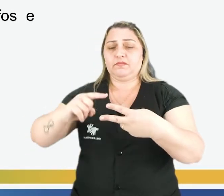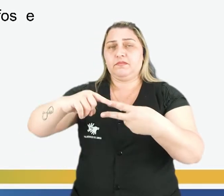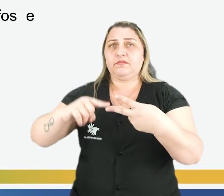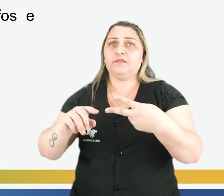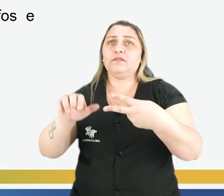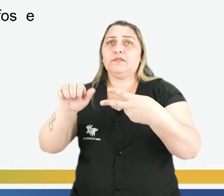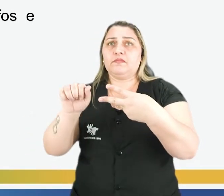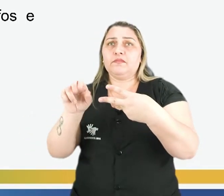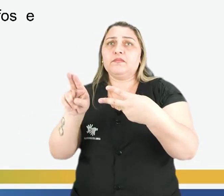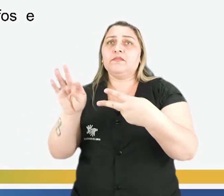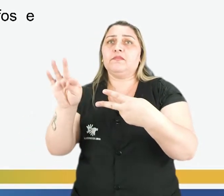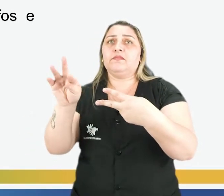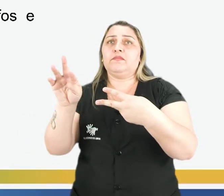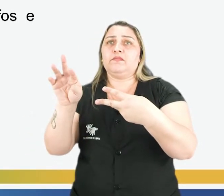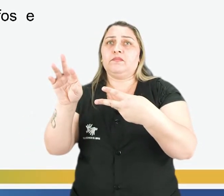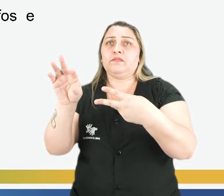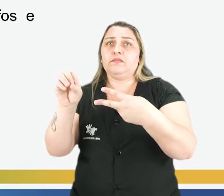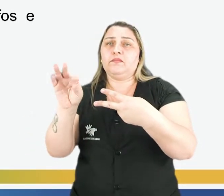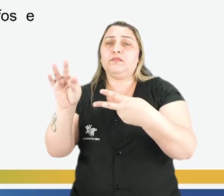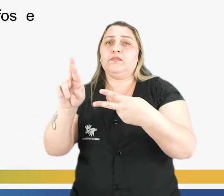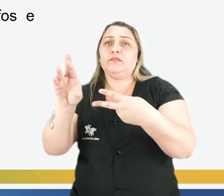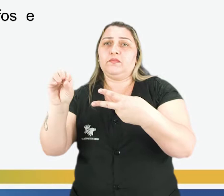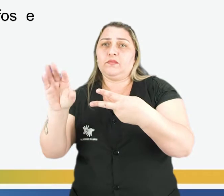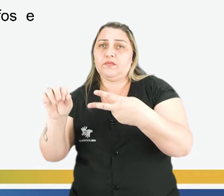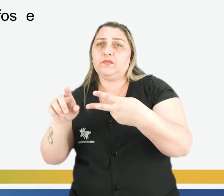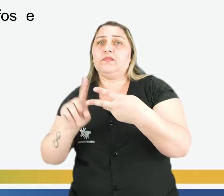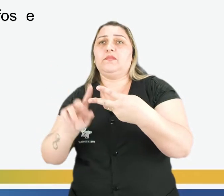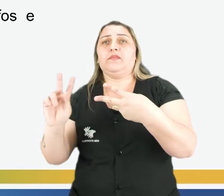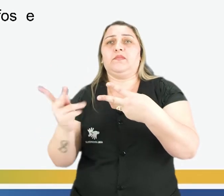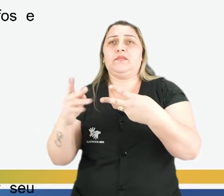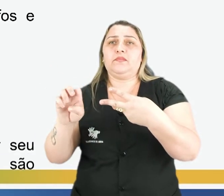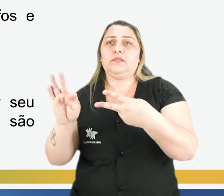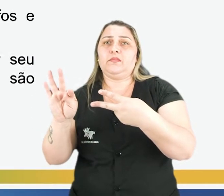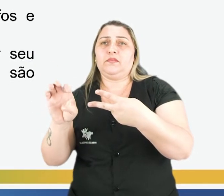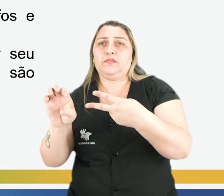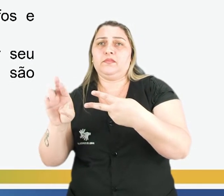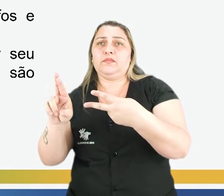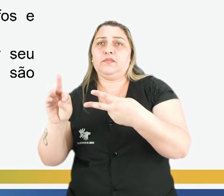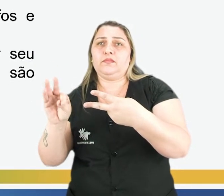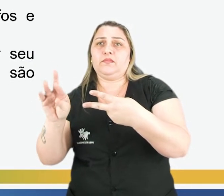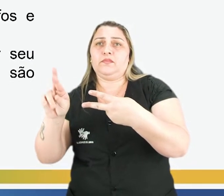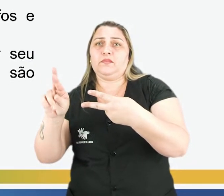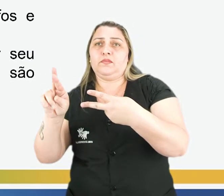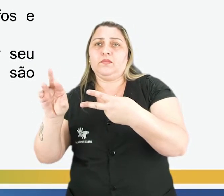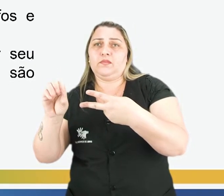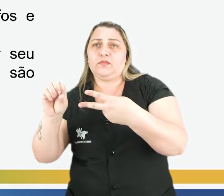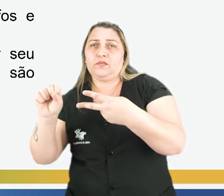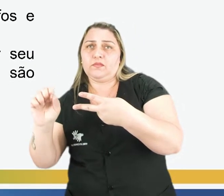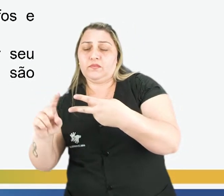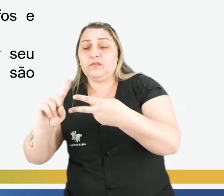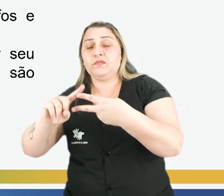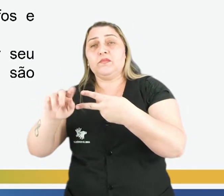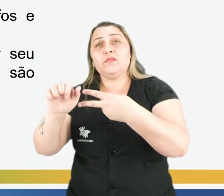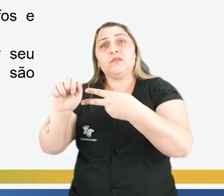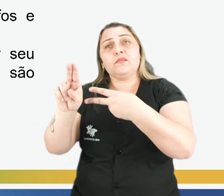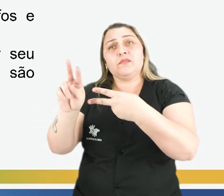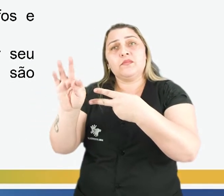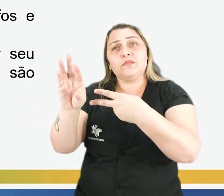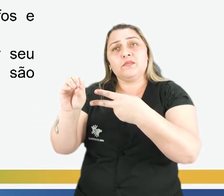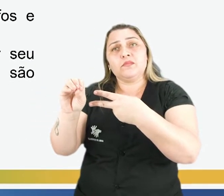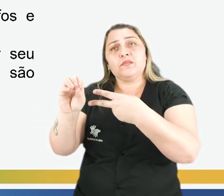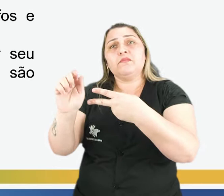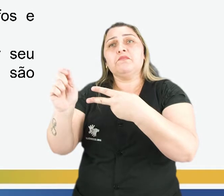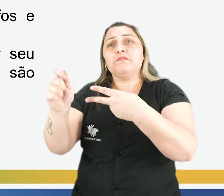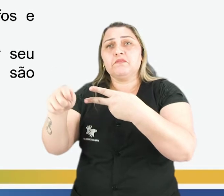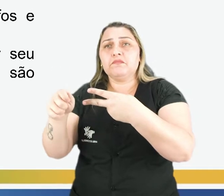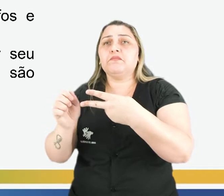seres autótrofos e os heterótrofos, isso mesmo. Os seres autótrofos são